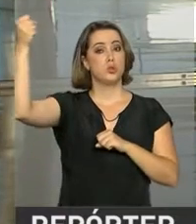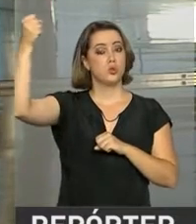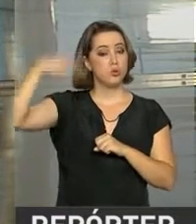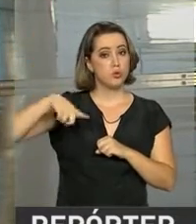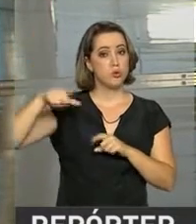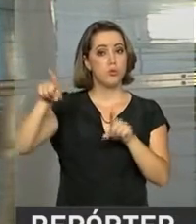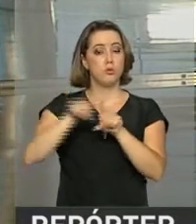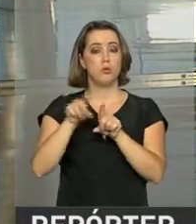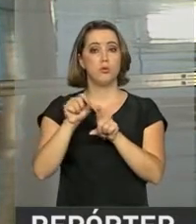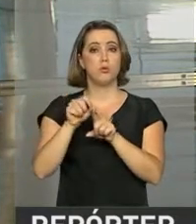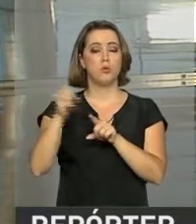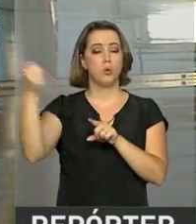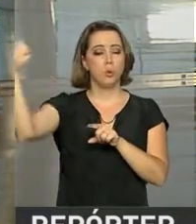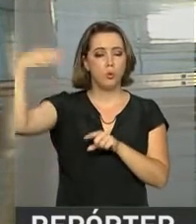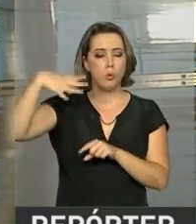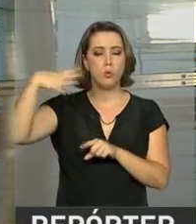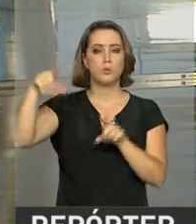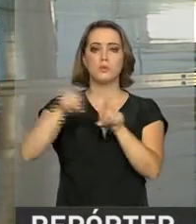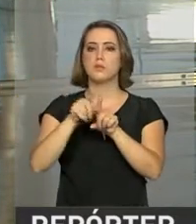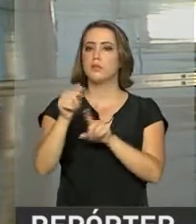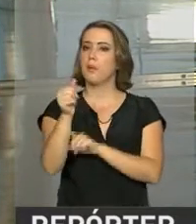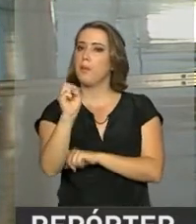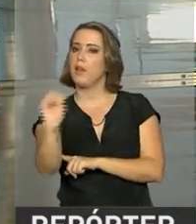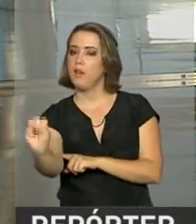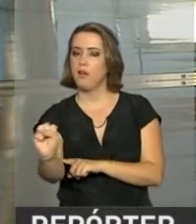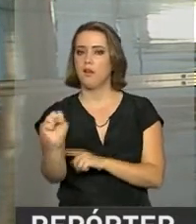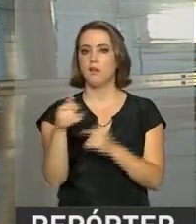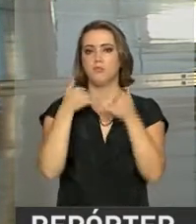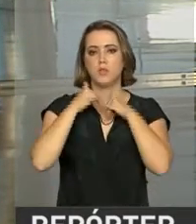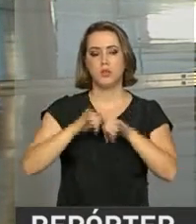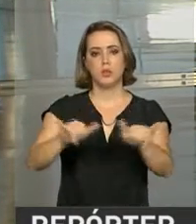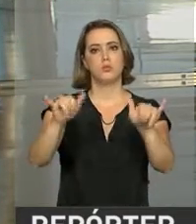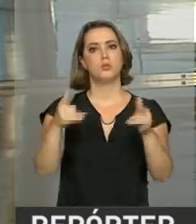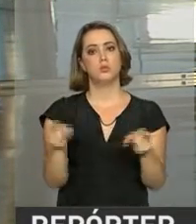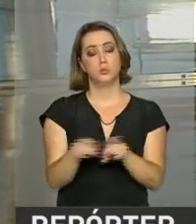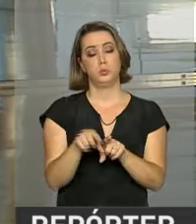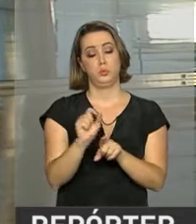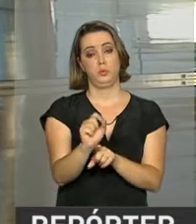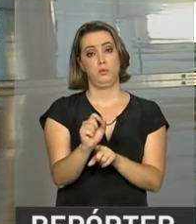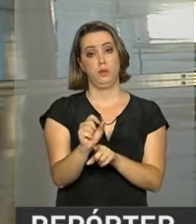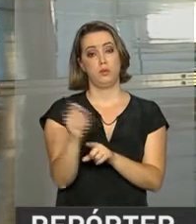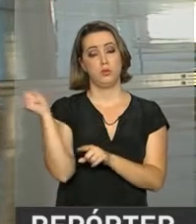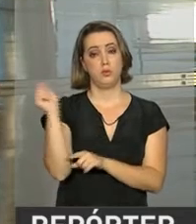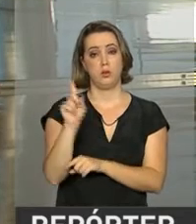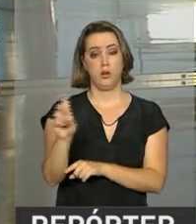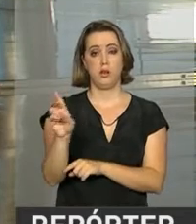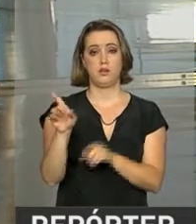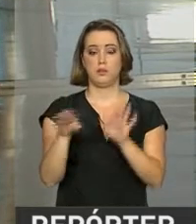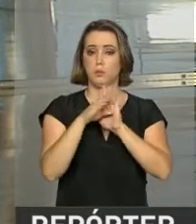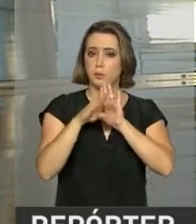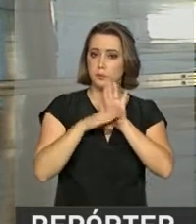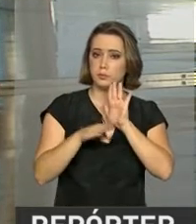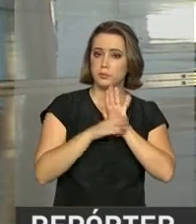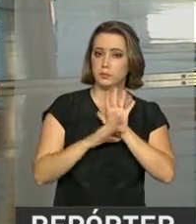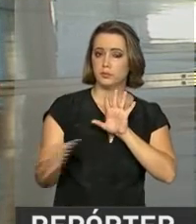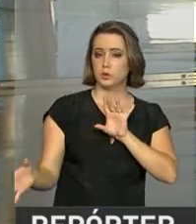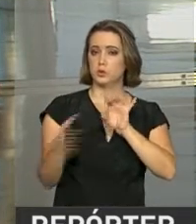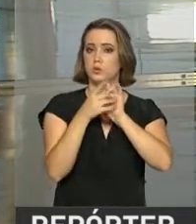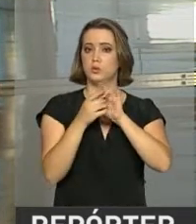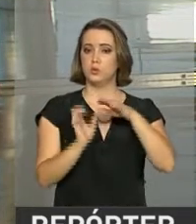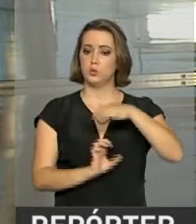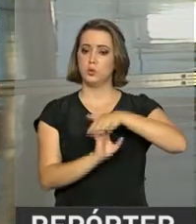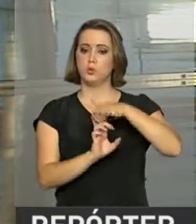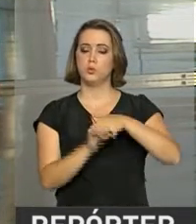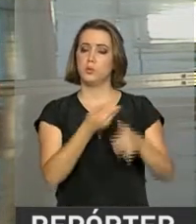distribuição de gás nessas áreas o bnds vai financiar projetos de parcerias público-privadas ou